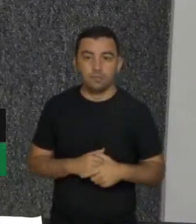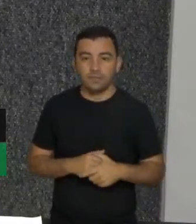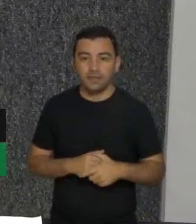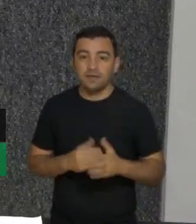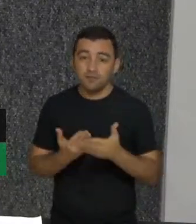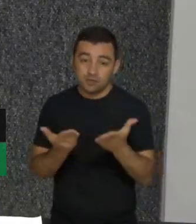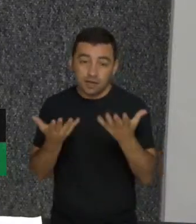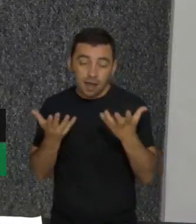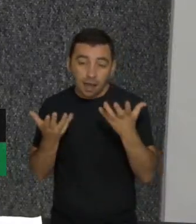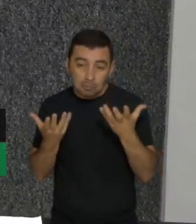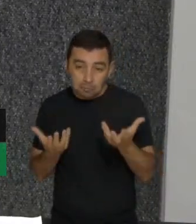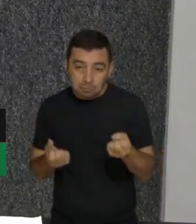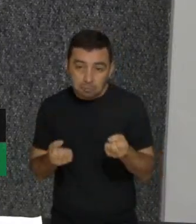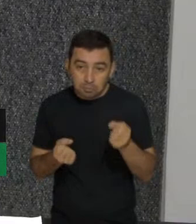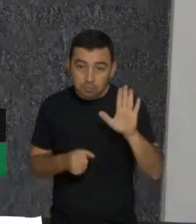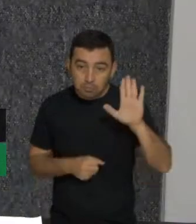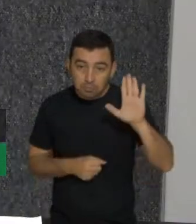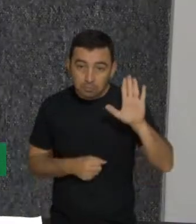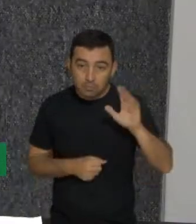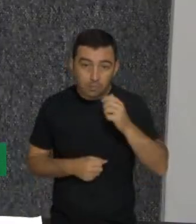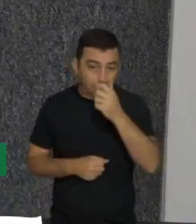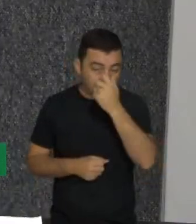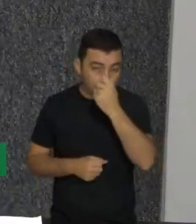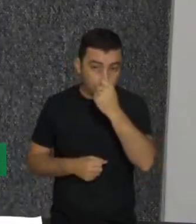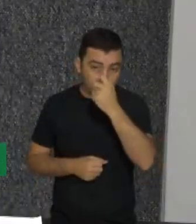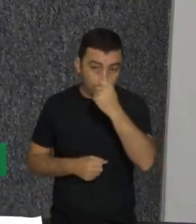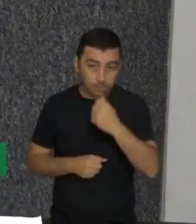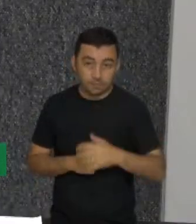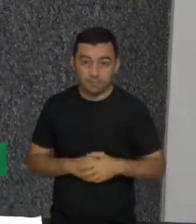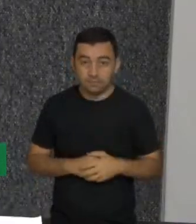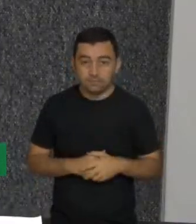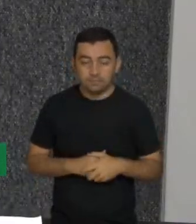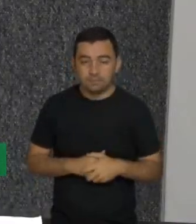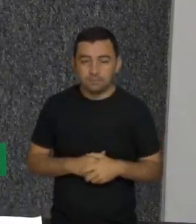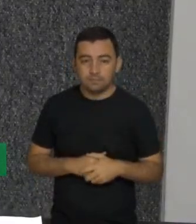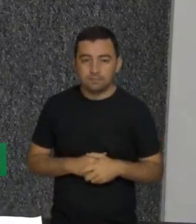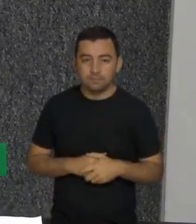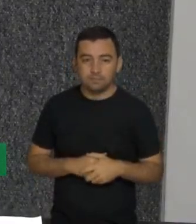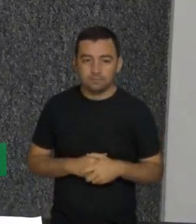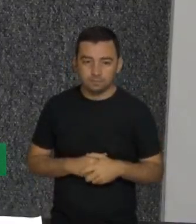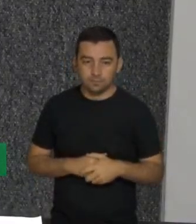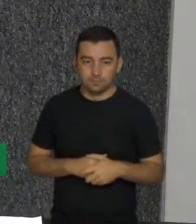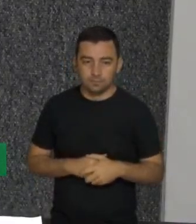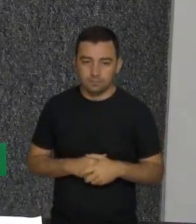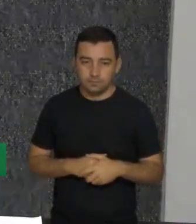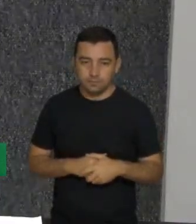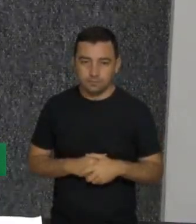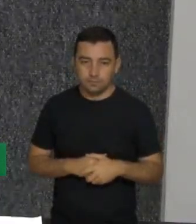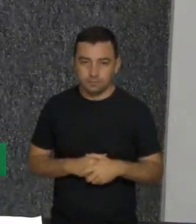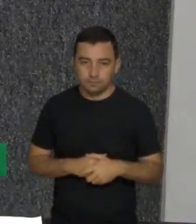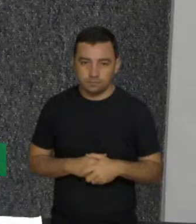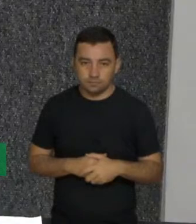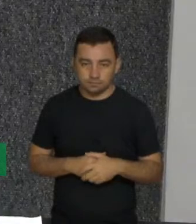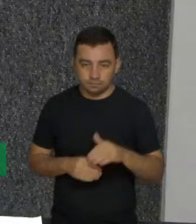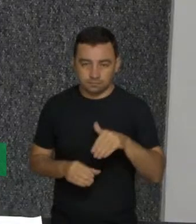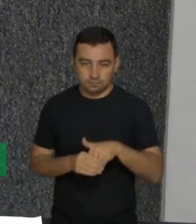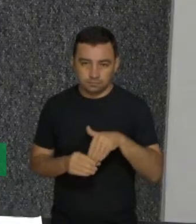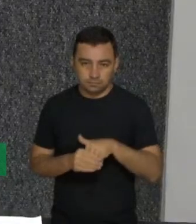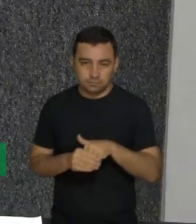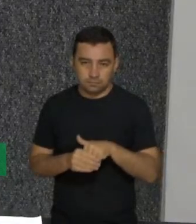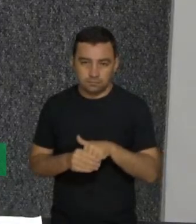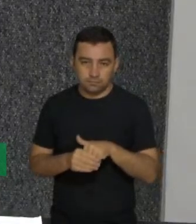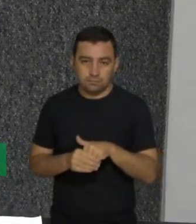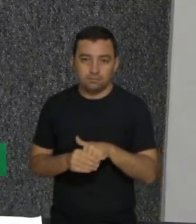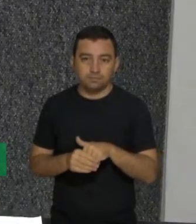se manifestar por favor o façam está em votação os